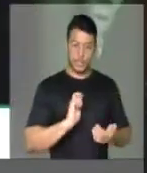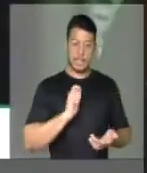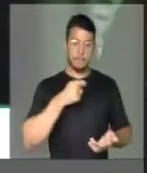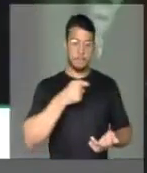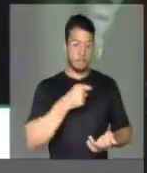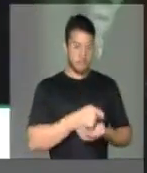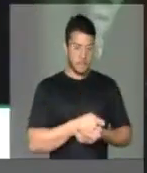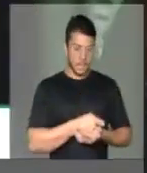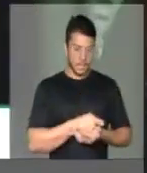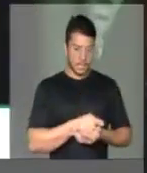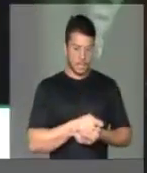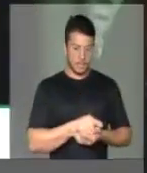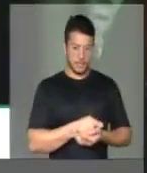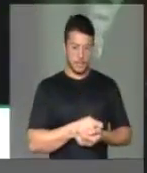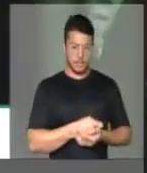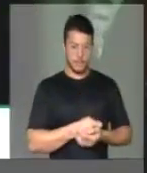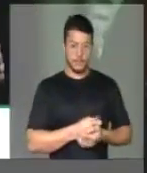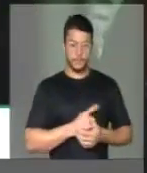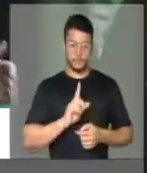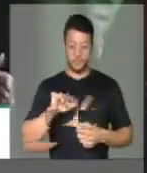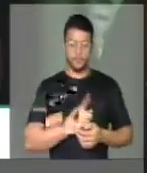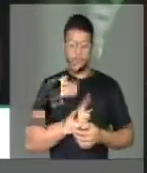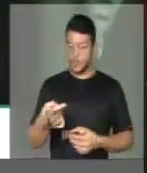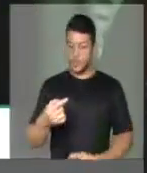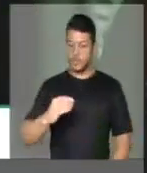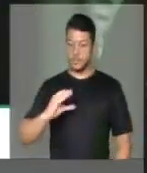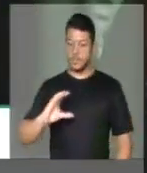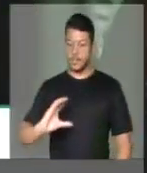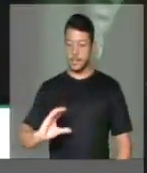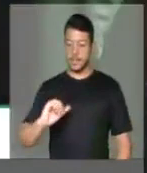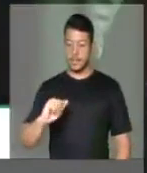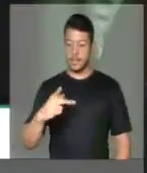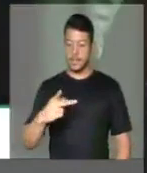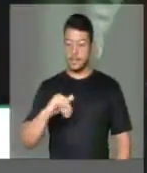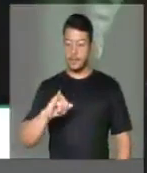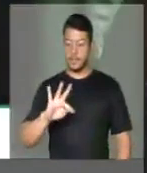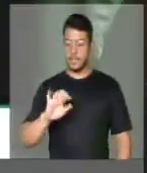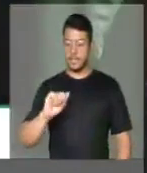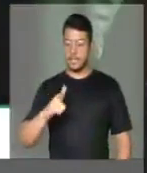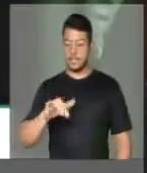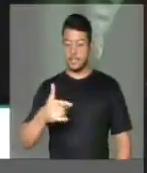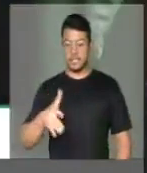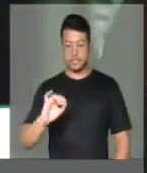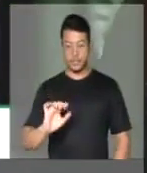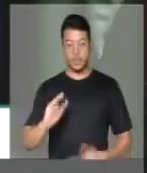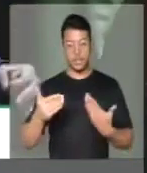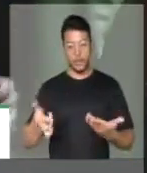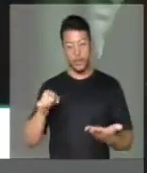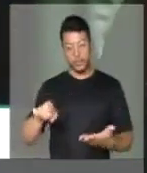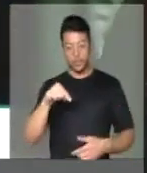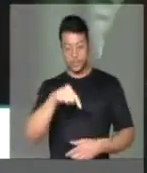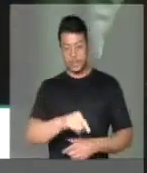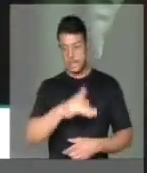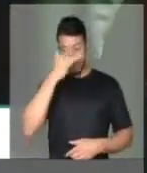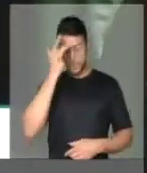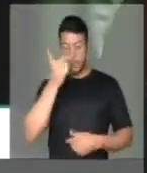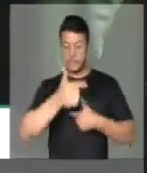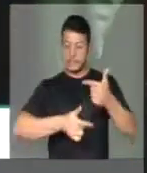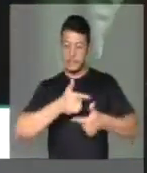brasileiros e brasileiras para um regime de capitalização onde ele disse pra você trabalhador e trabalhadora do